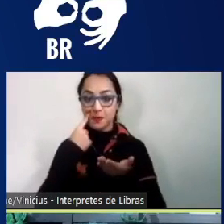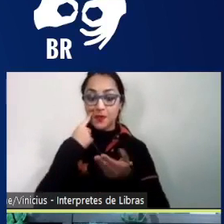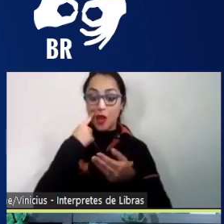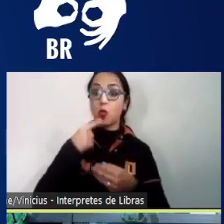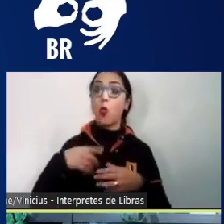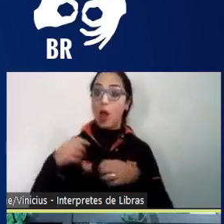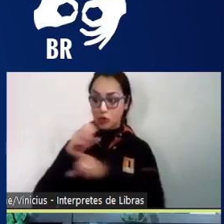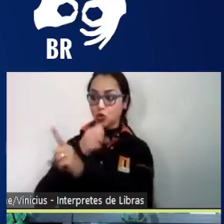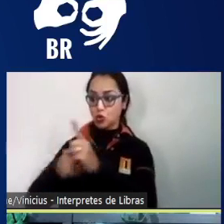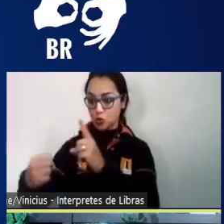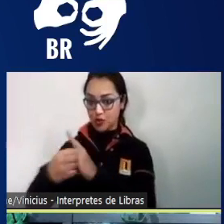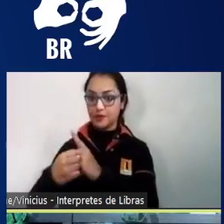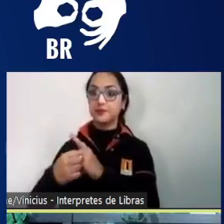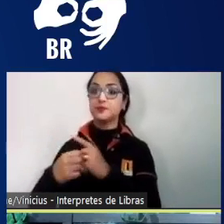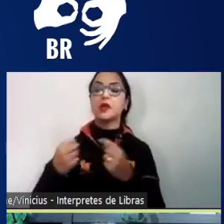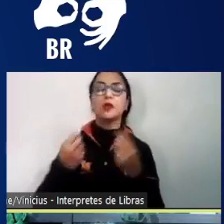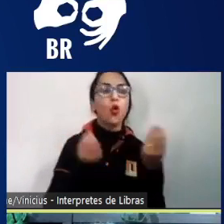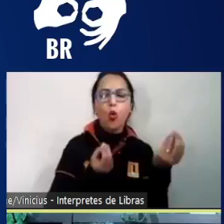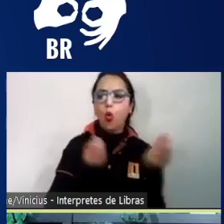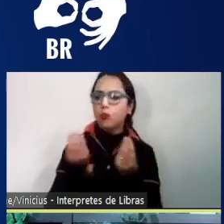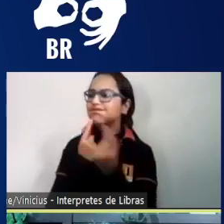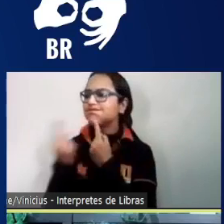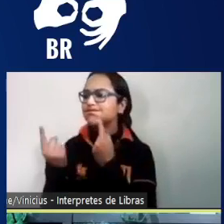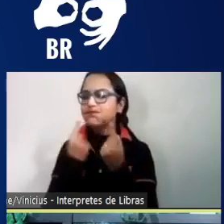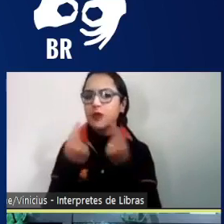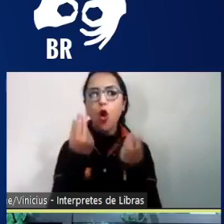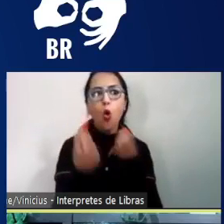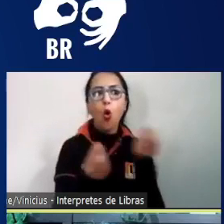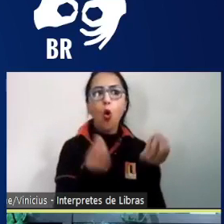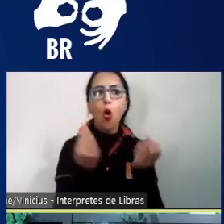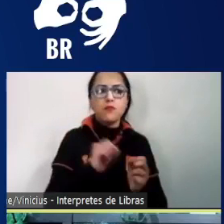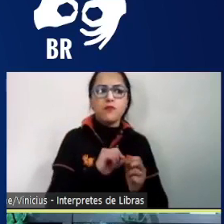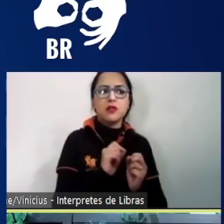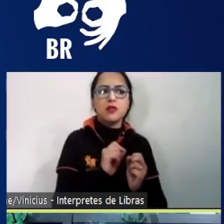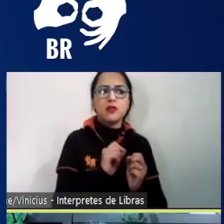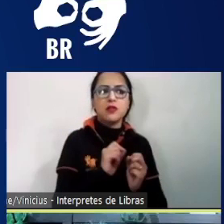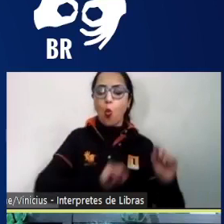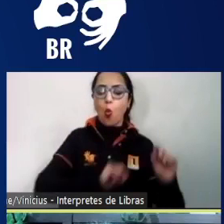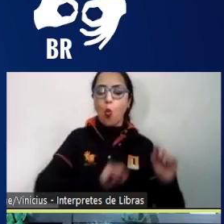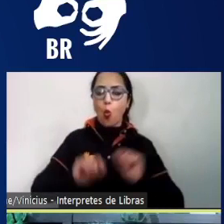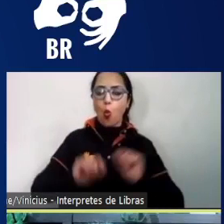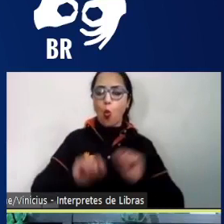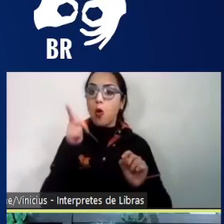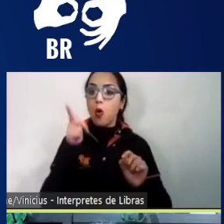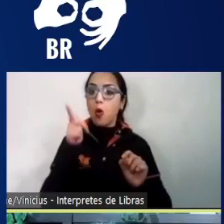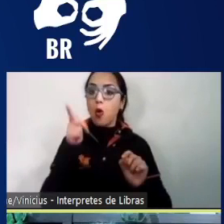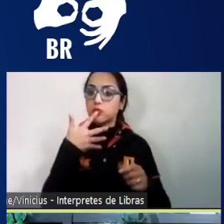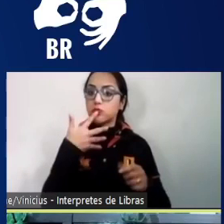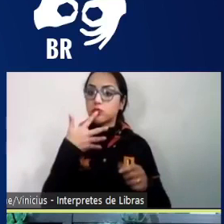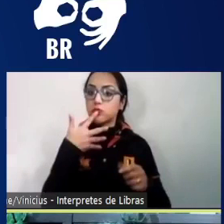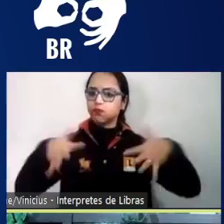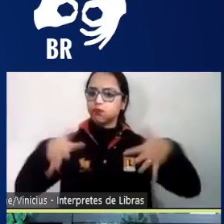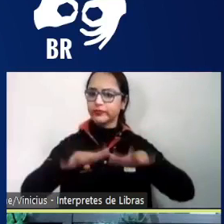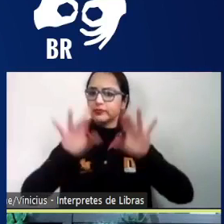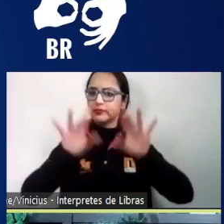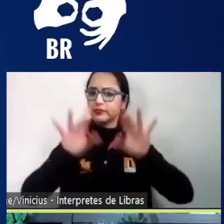sociedade, formas, estruturas, ações para fazer a inclusão acontecer.